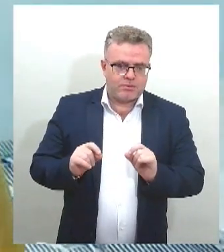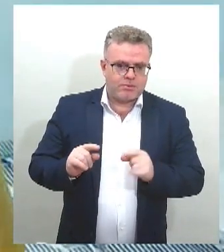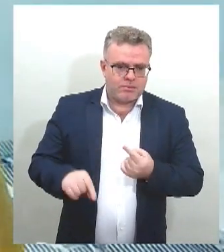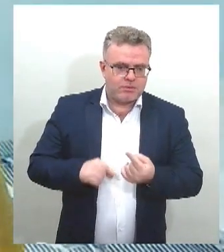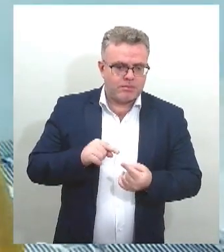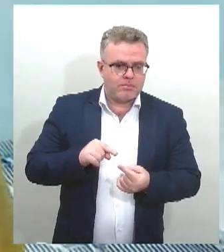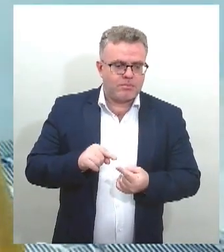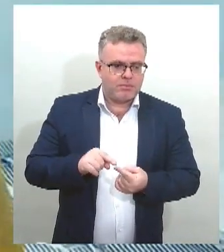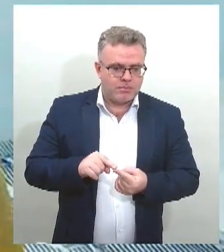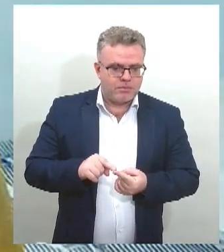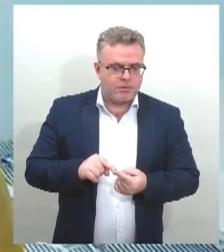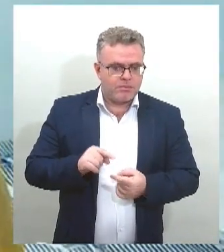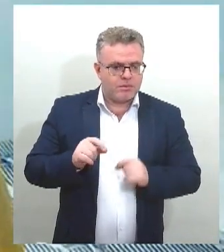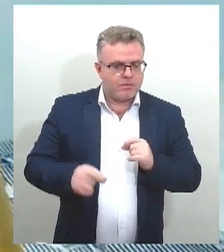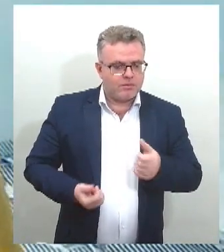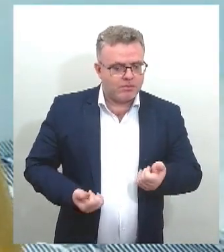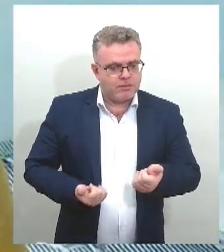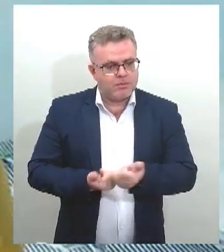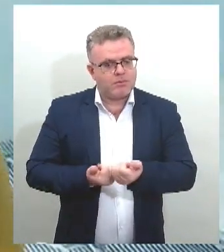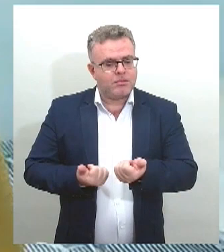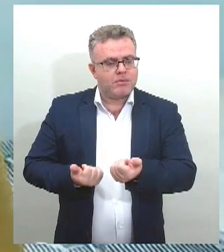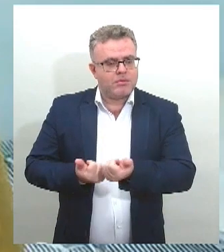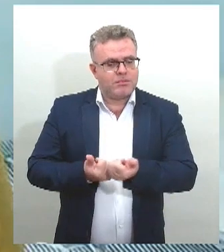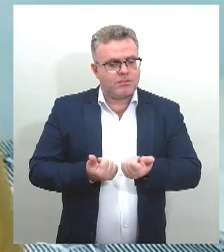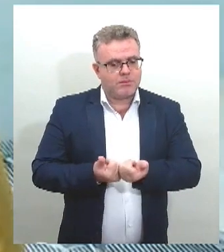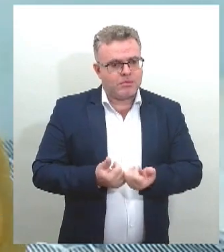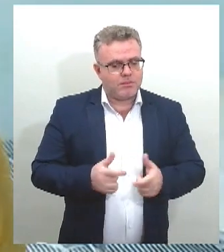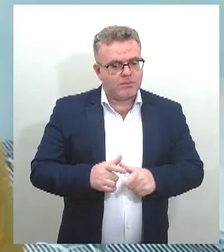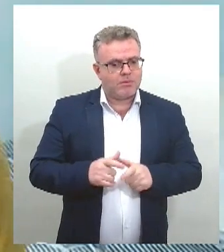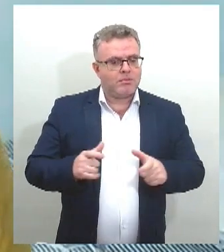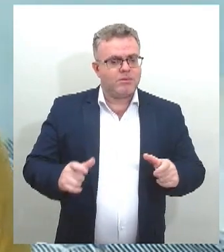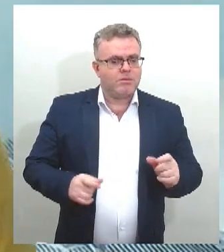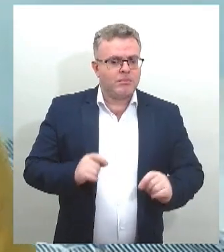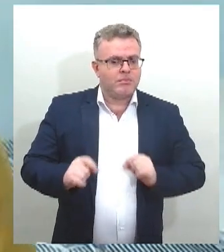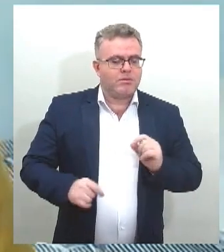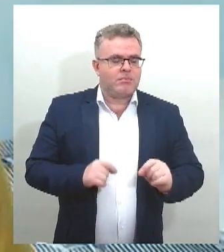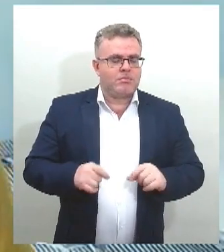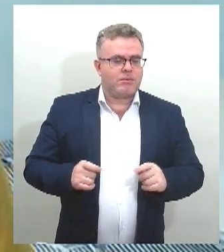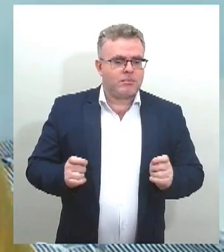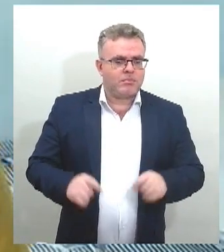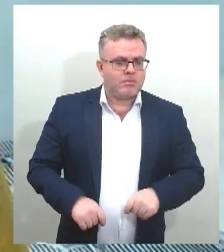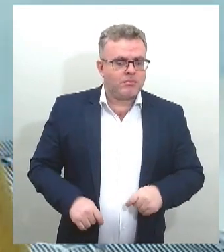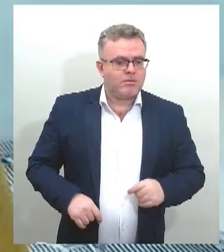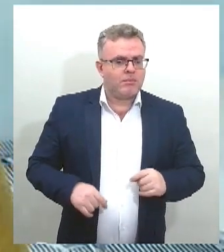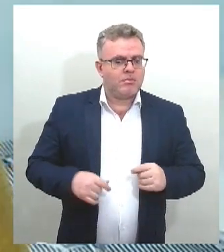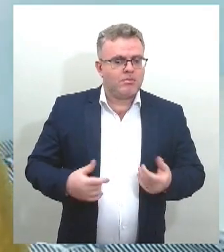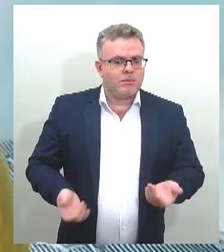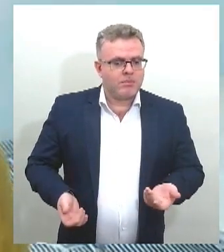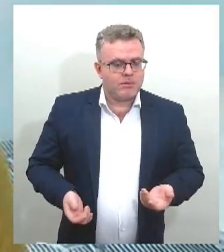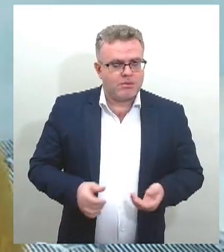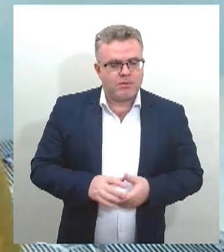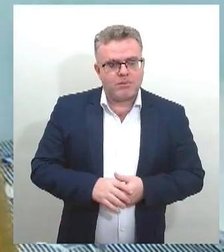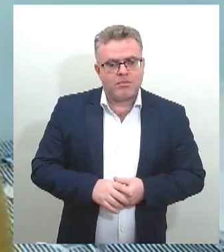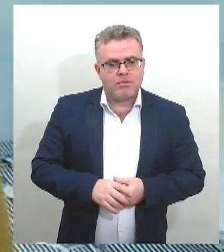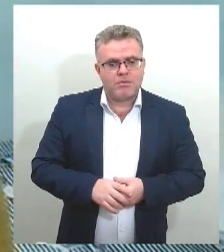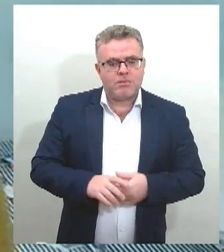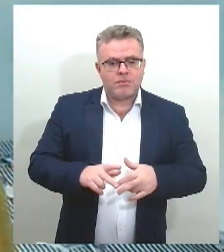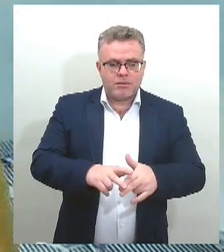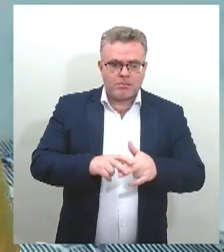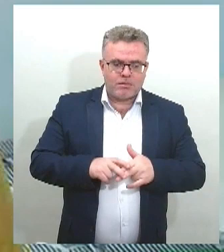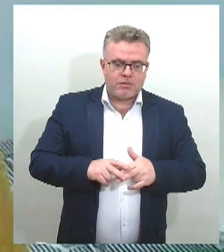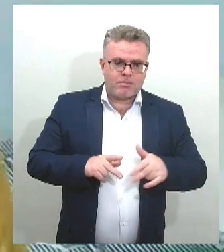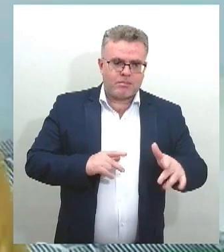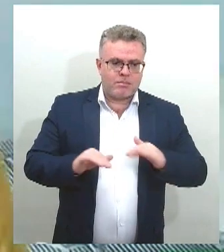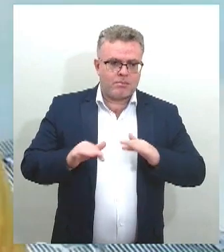apoiado, em sua grande maioria, por ex-liberais insatisfeitos com a coroa. E esse movimento ele se espalhou por todo o